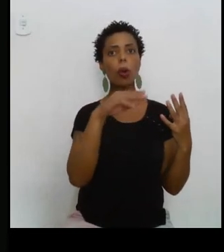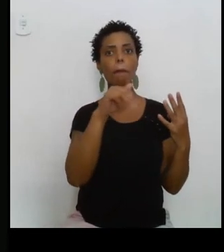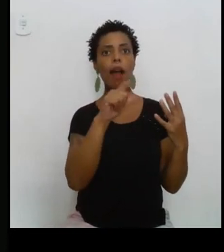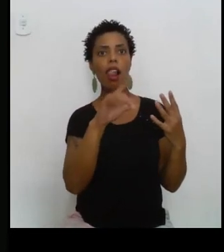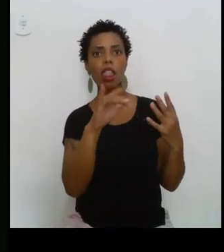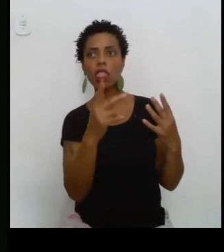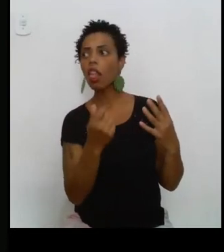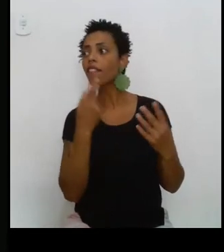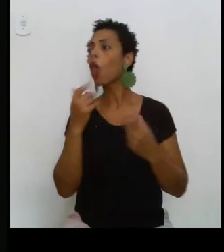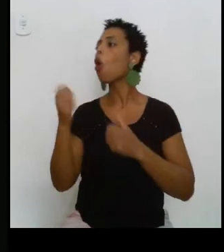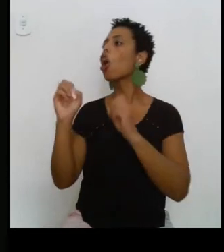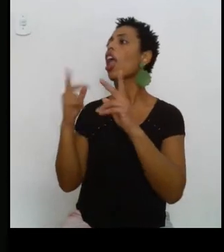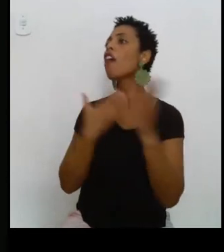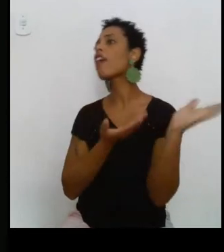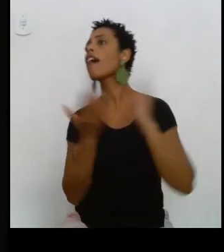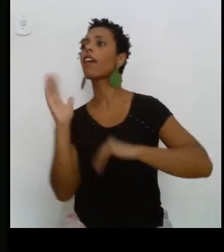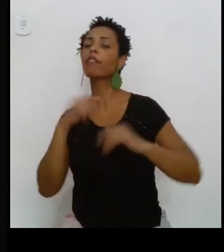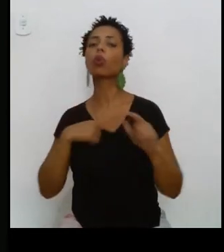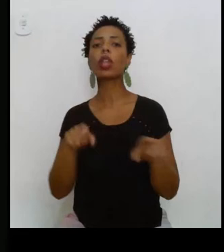z